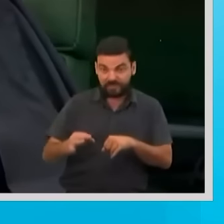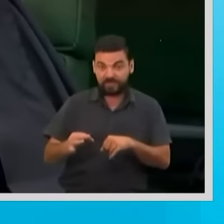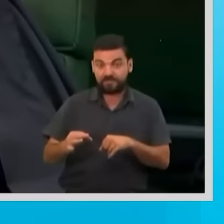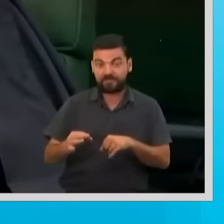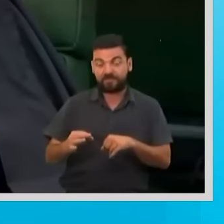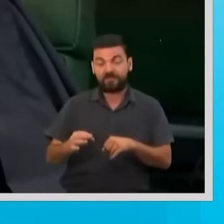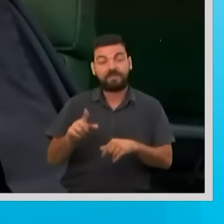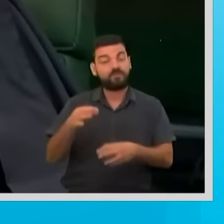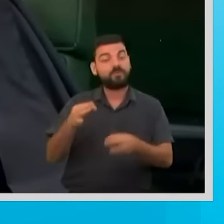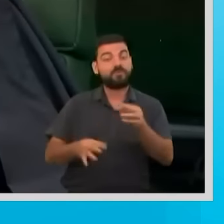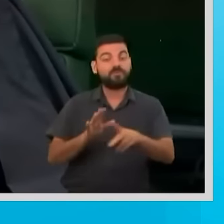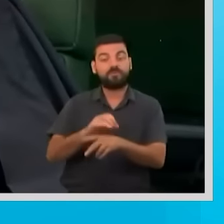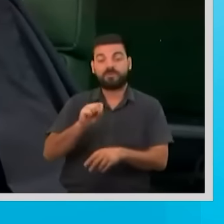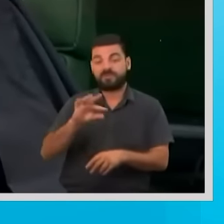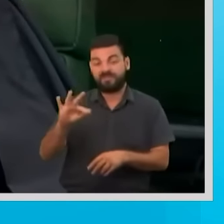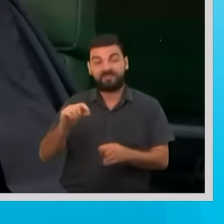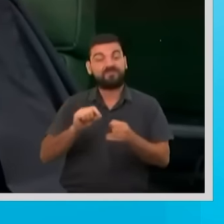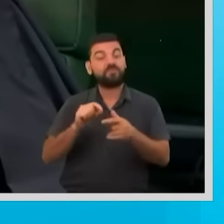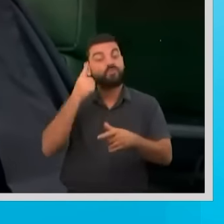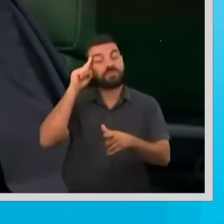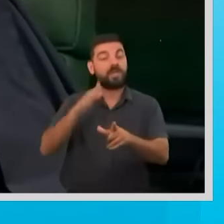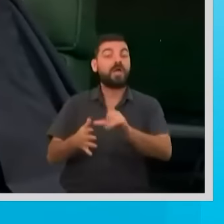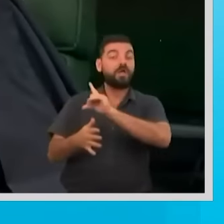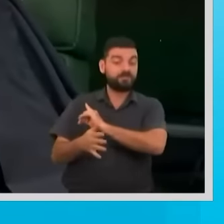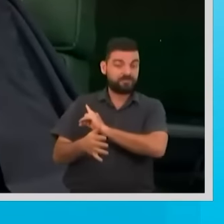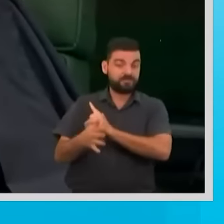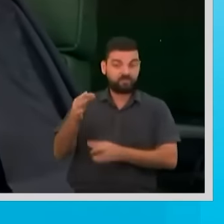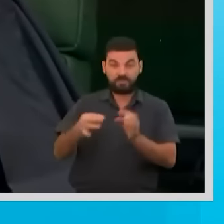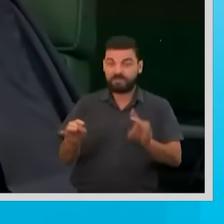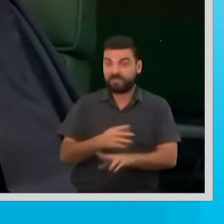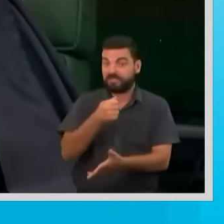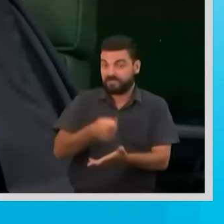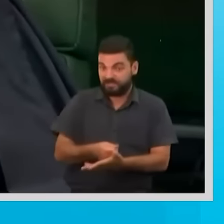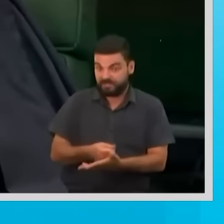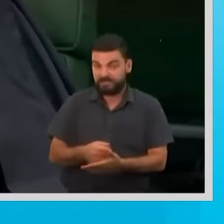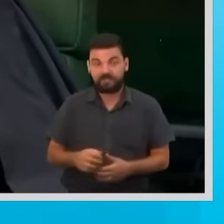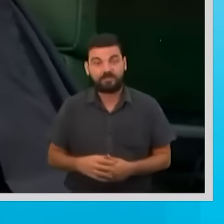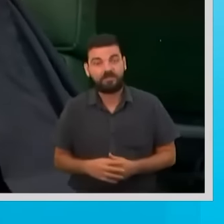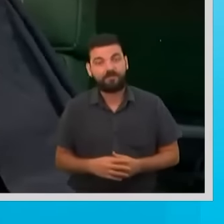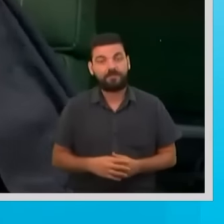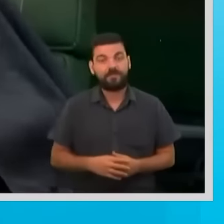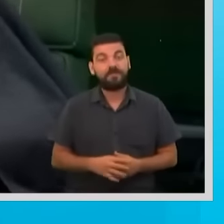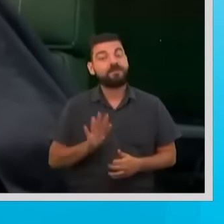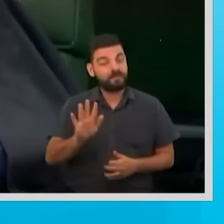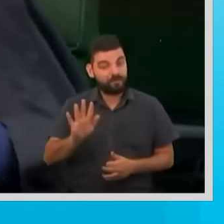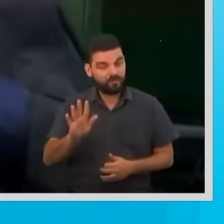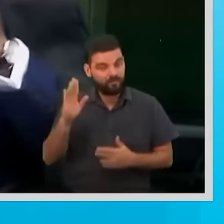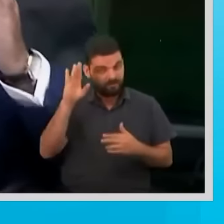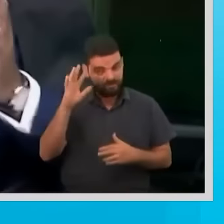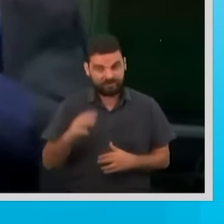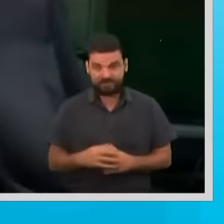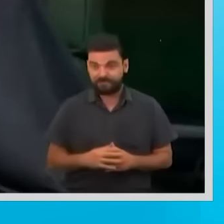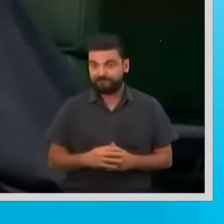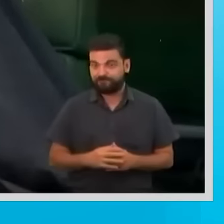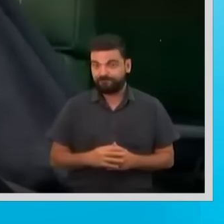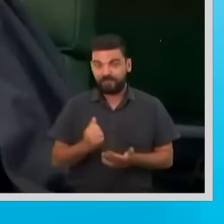políticas do nosso país quando em outros países não só no Brasil a gente já falou várias vezes isso aqui no Linha de Frente não é só o Brasil que exige isso a gente tem